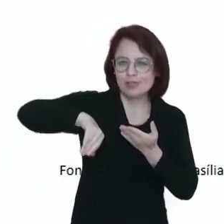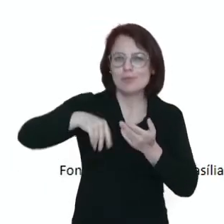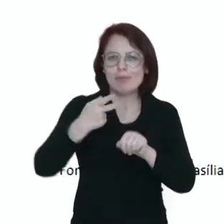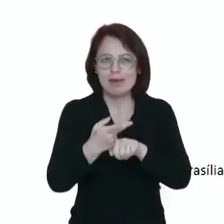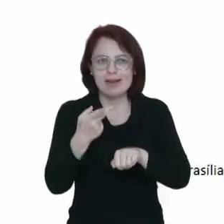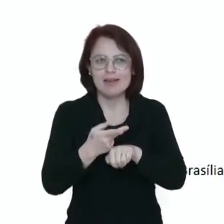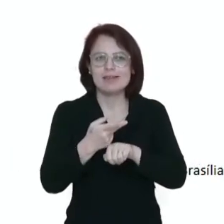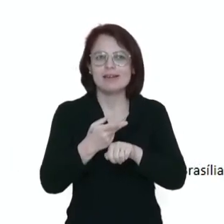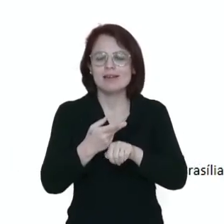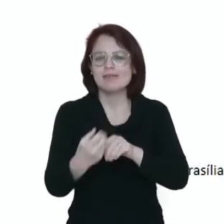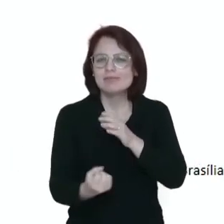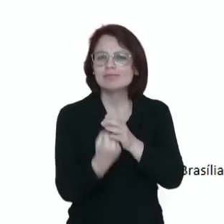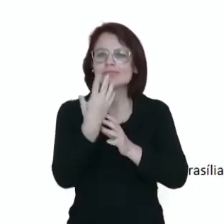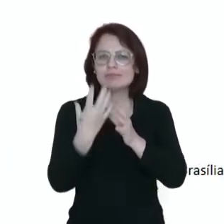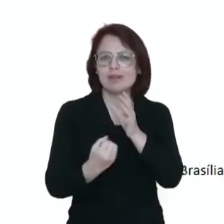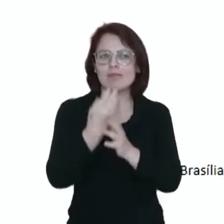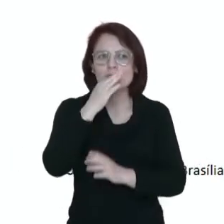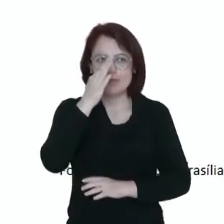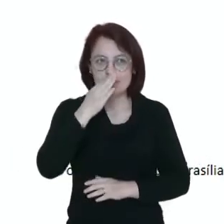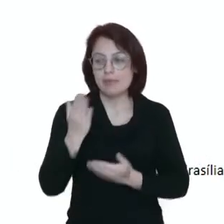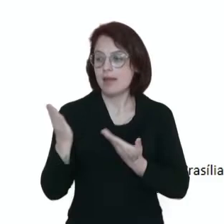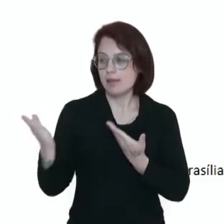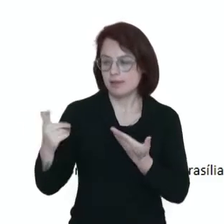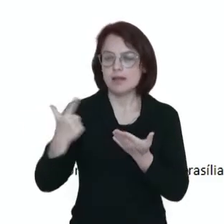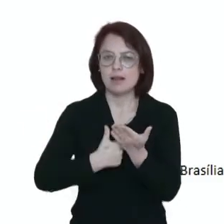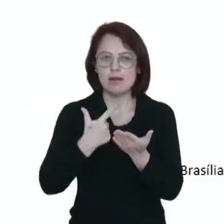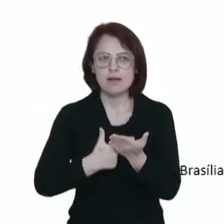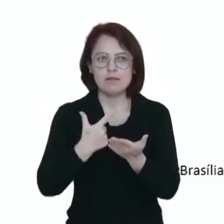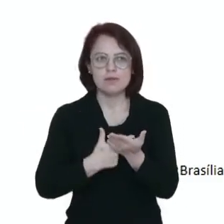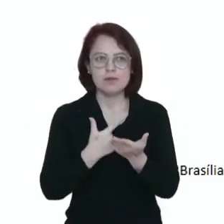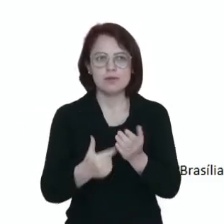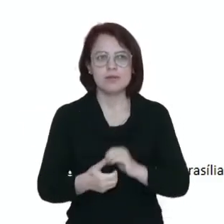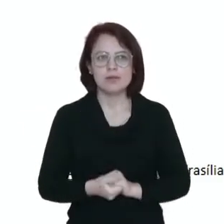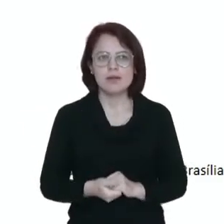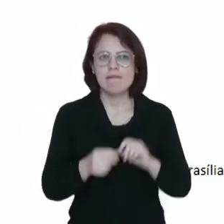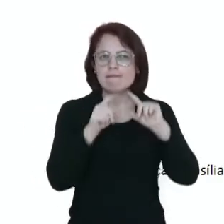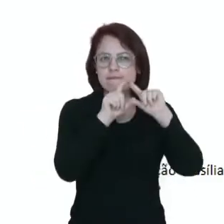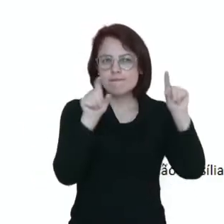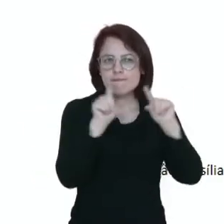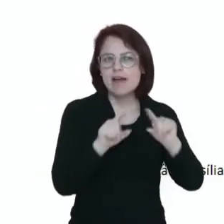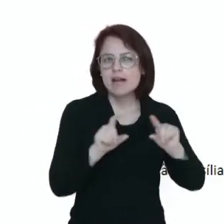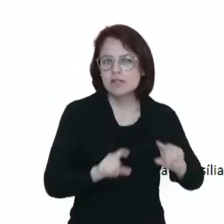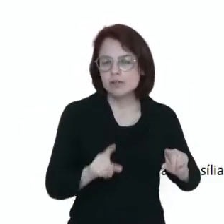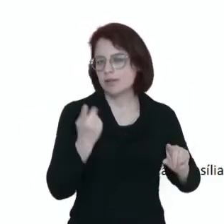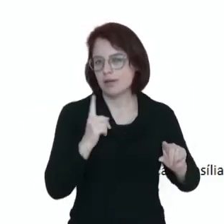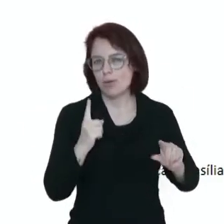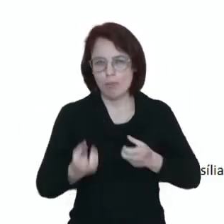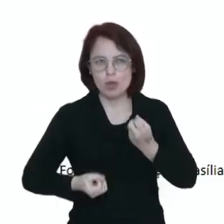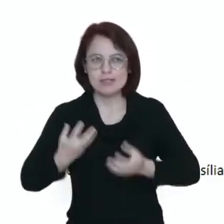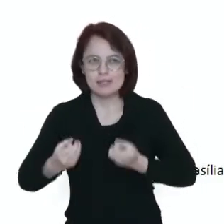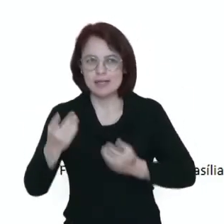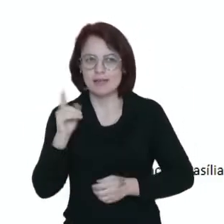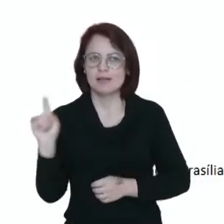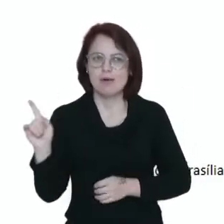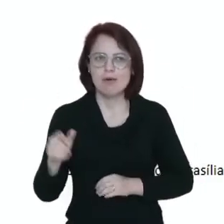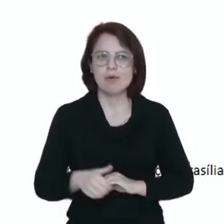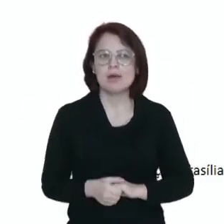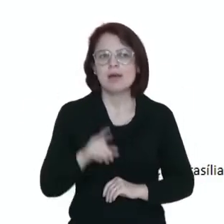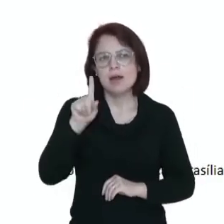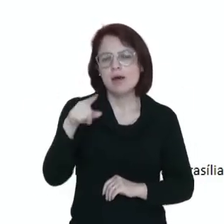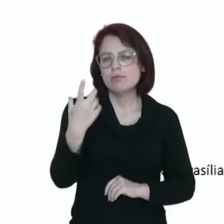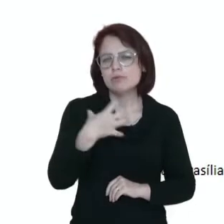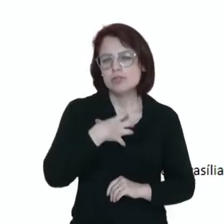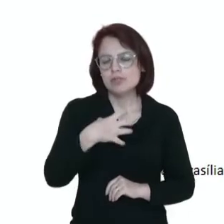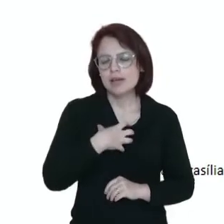flores. Este livro, versos, não. Poesia, não. Um modo diferente